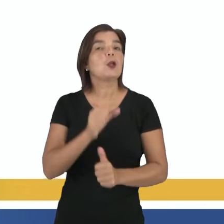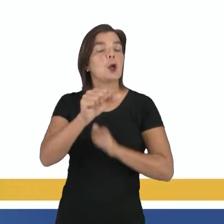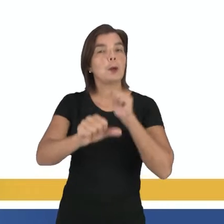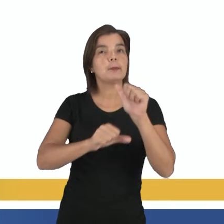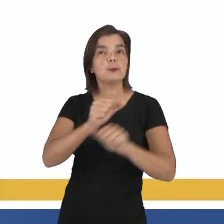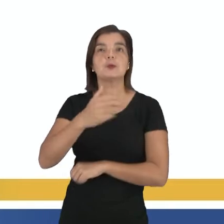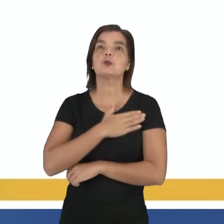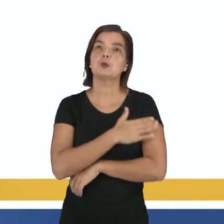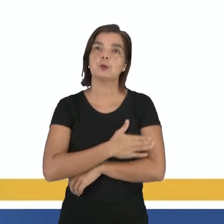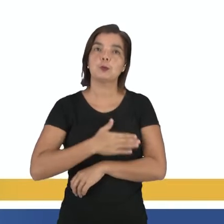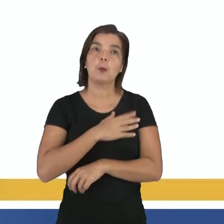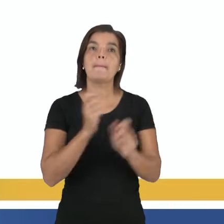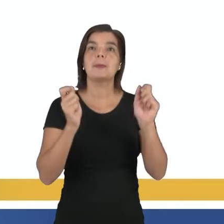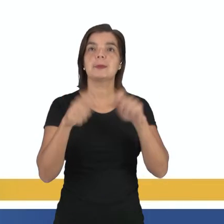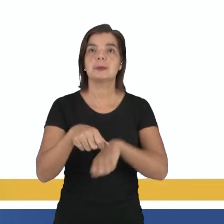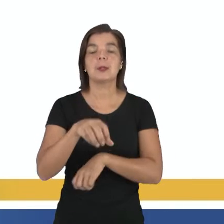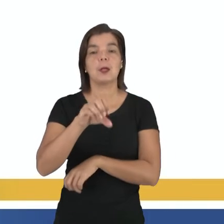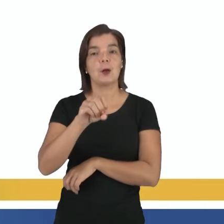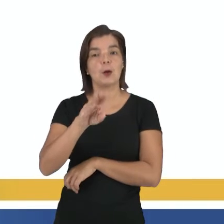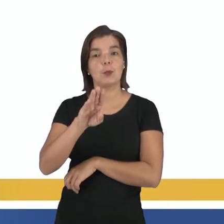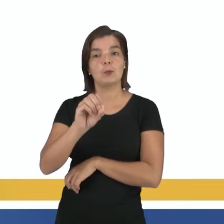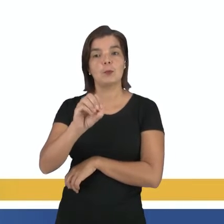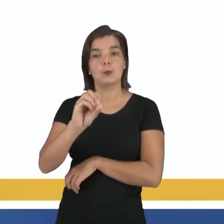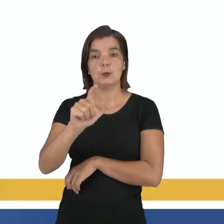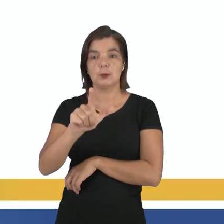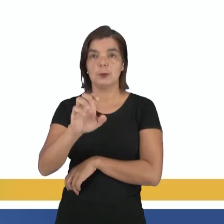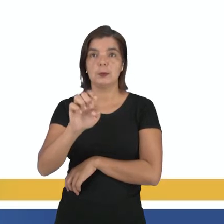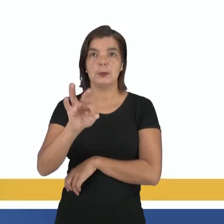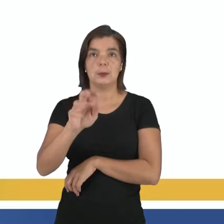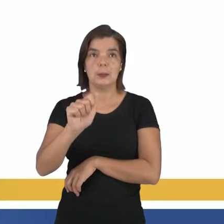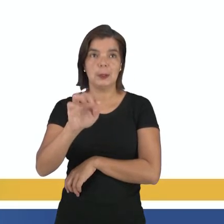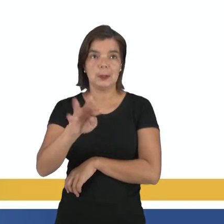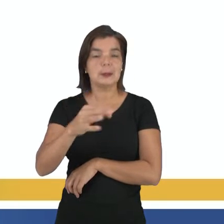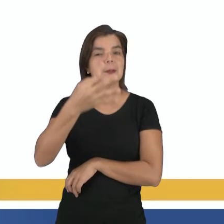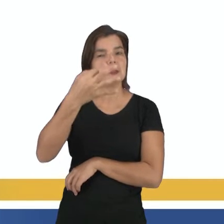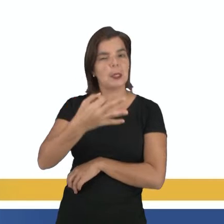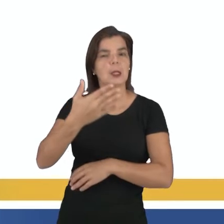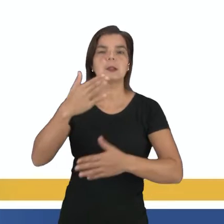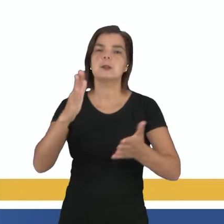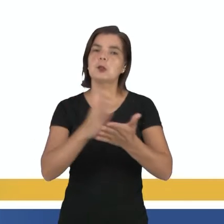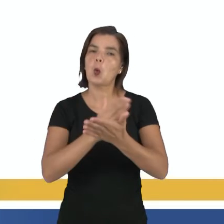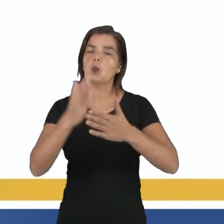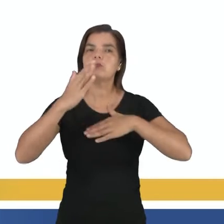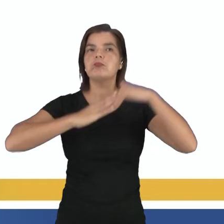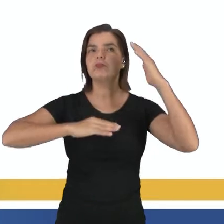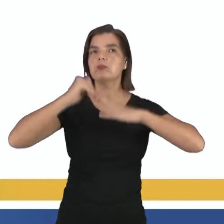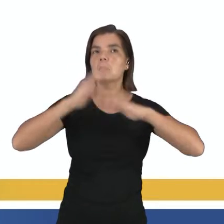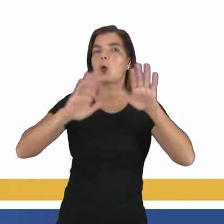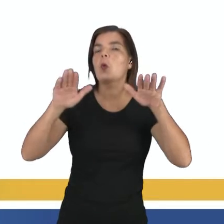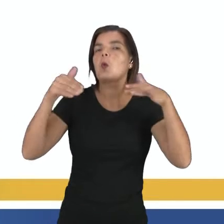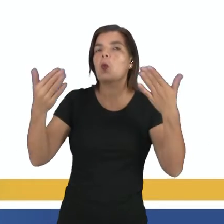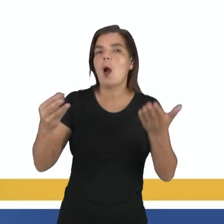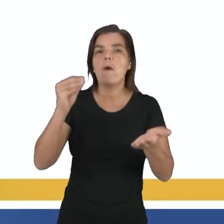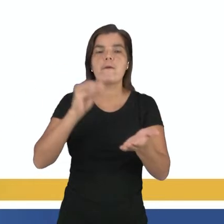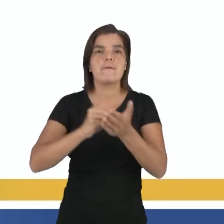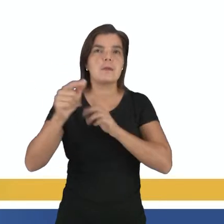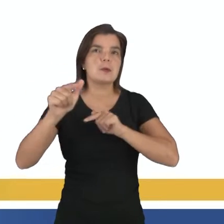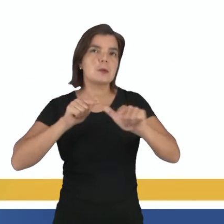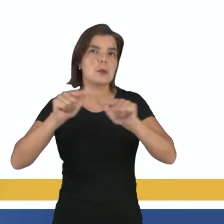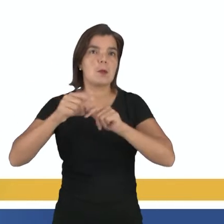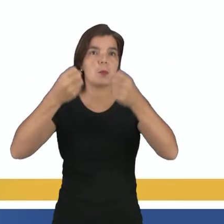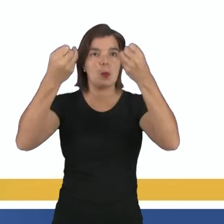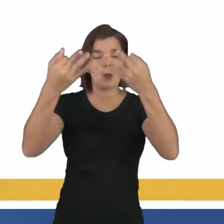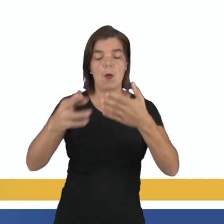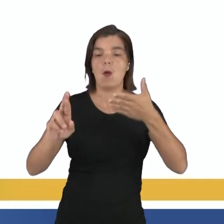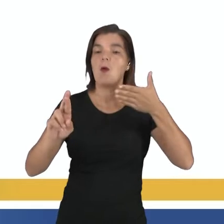uma vez que a mudança de gosto pode tornar obsoletas certas profissões. A qual tipo de desemprego o conceito